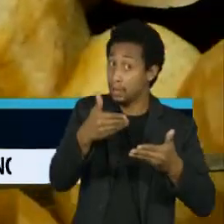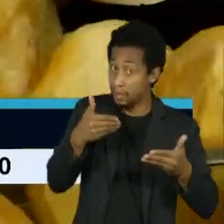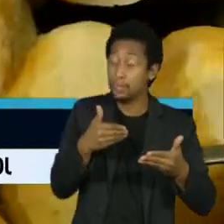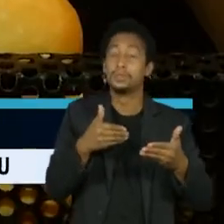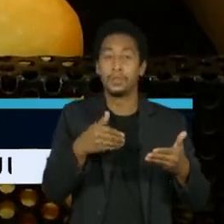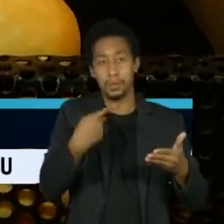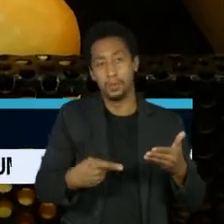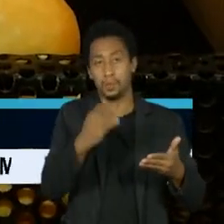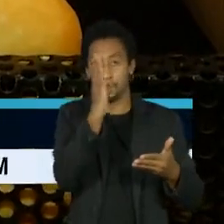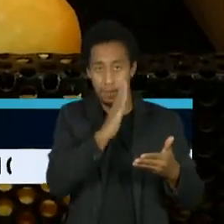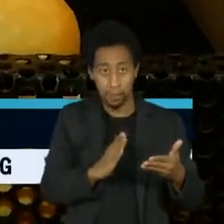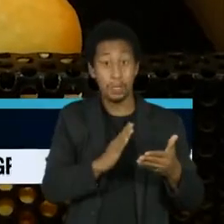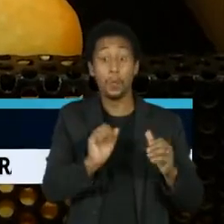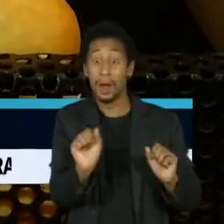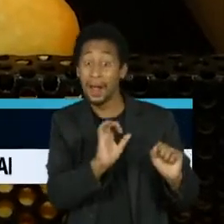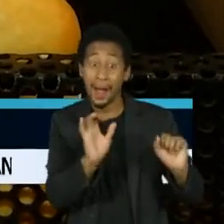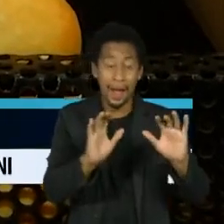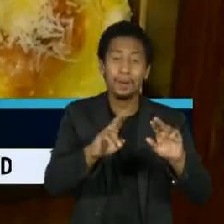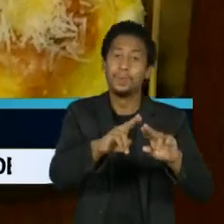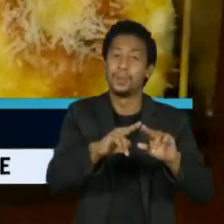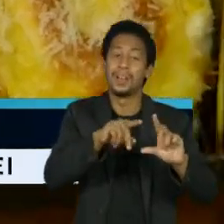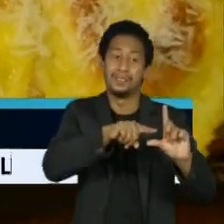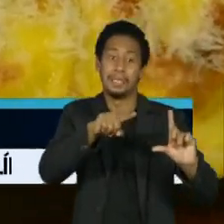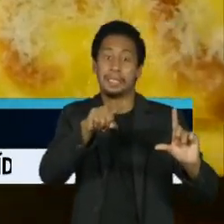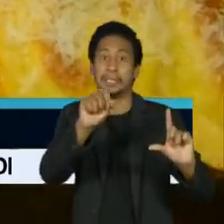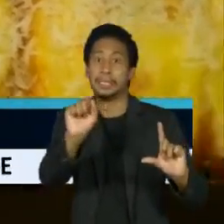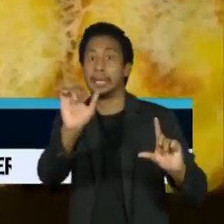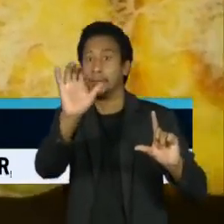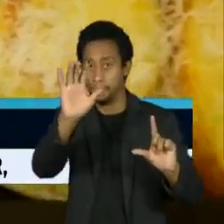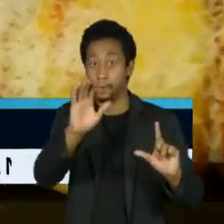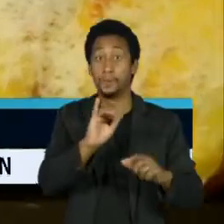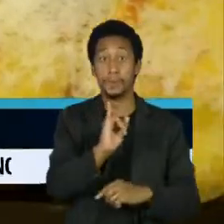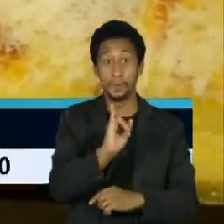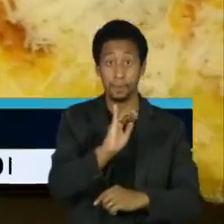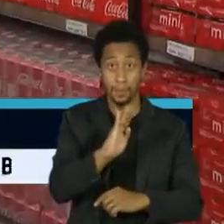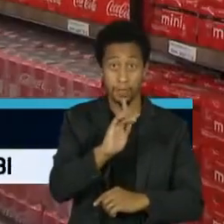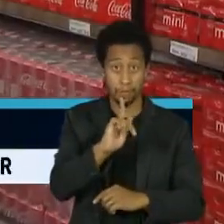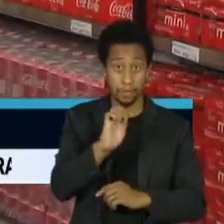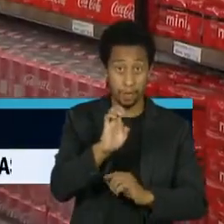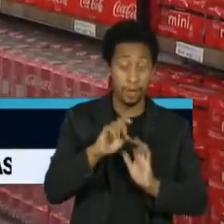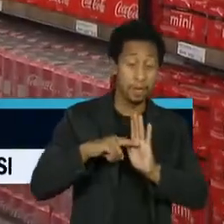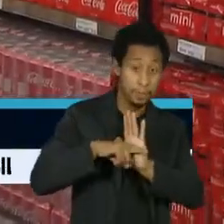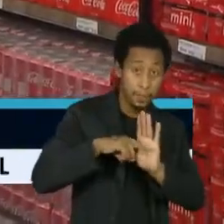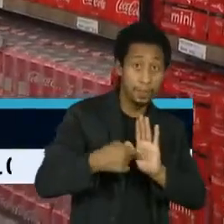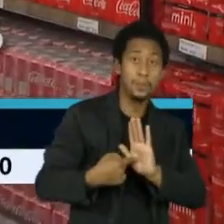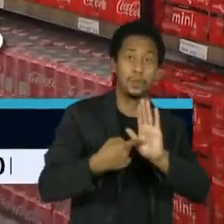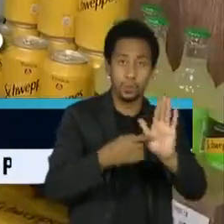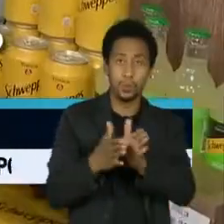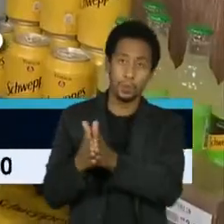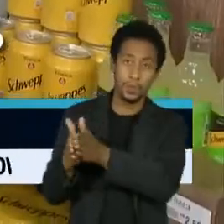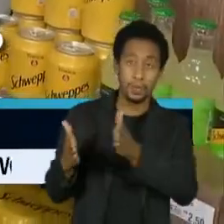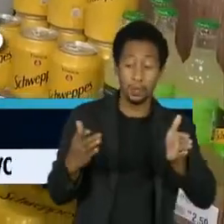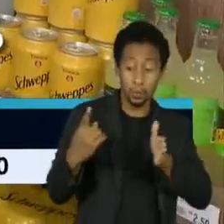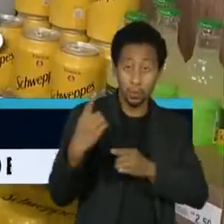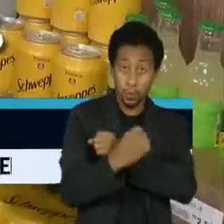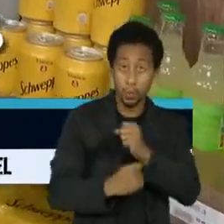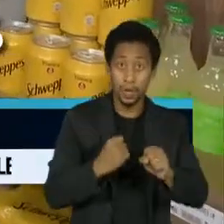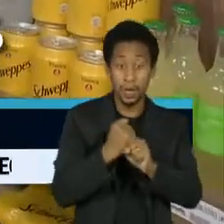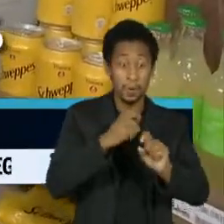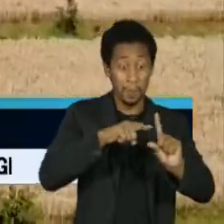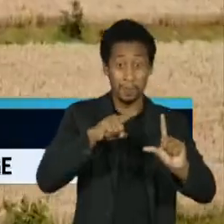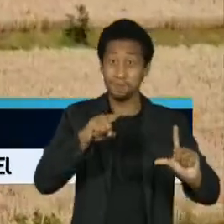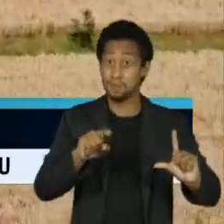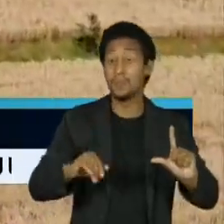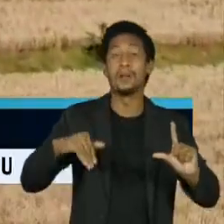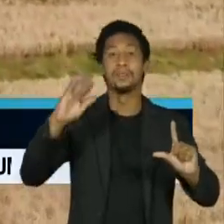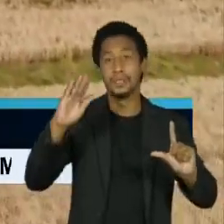alta generalizada da inflação. Segundo o IBGE, em 12 meses, o aumento de preços ultrapassa os